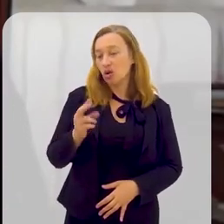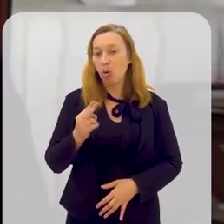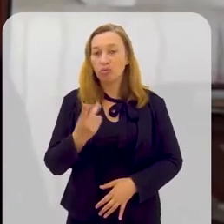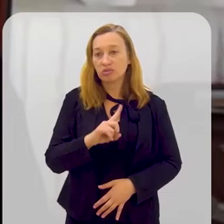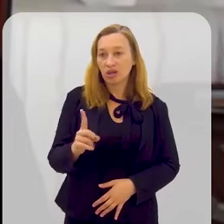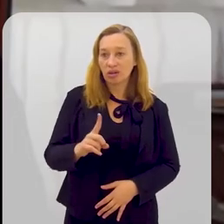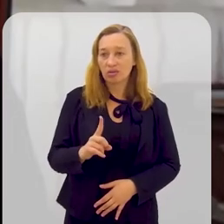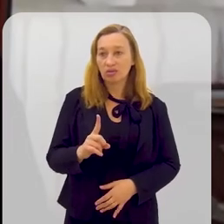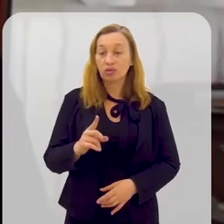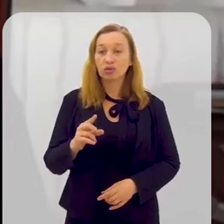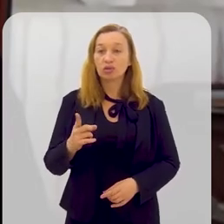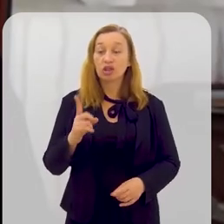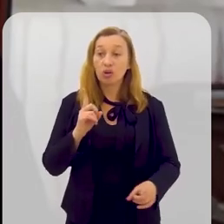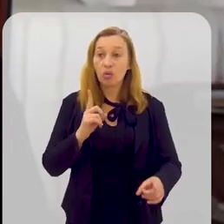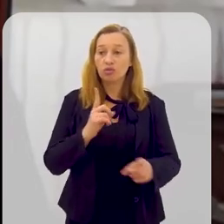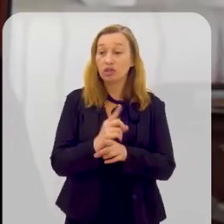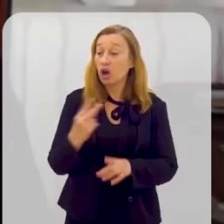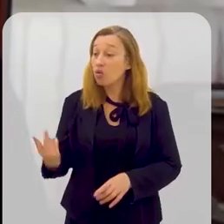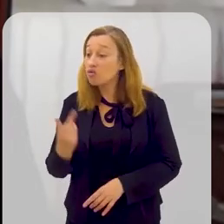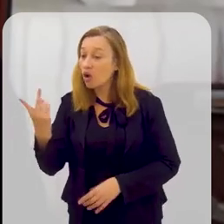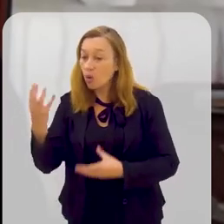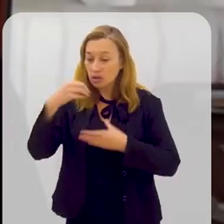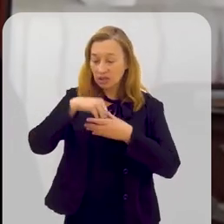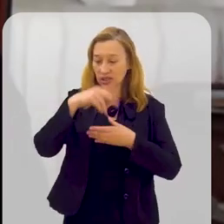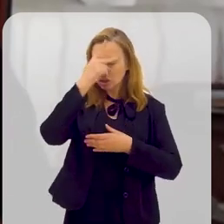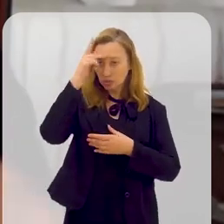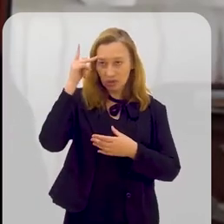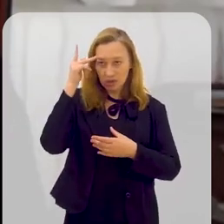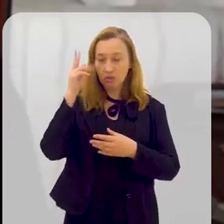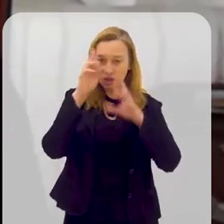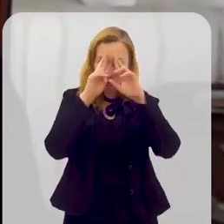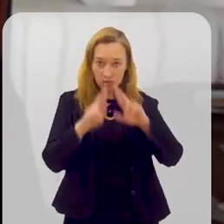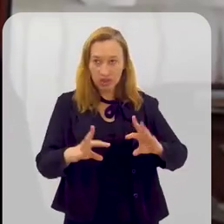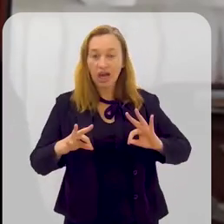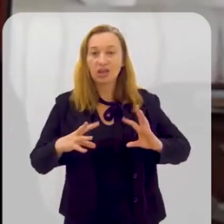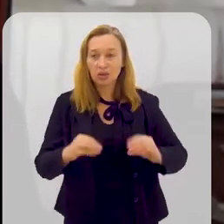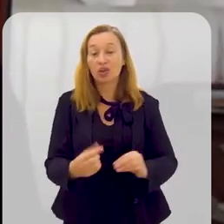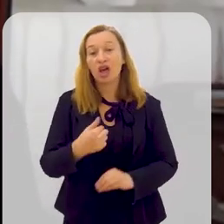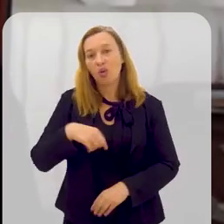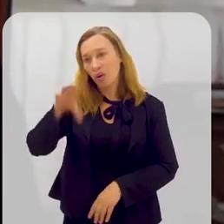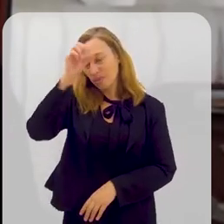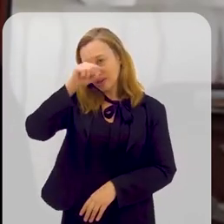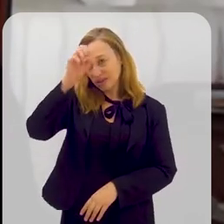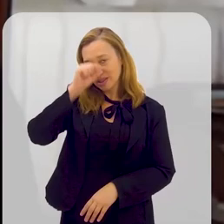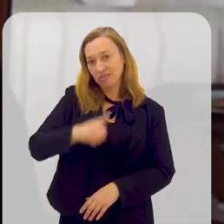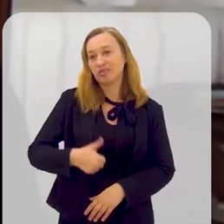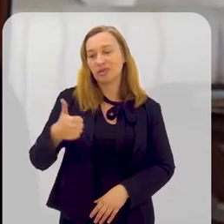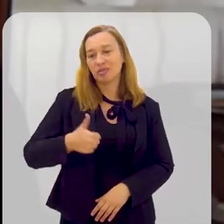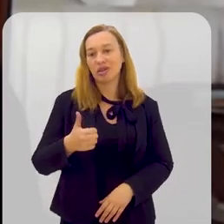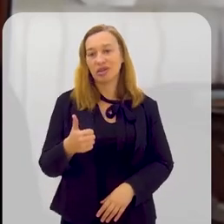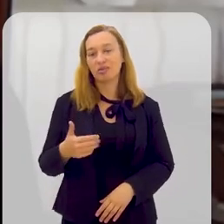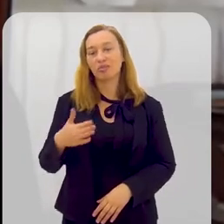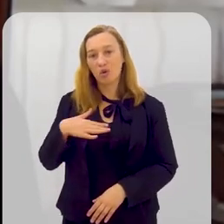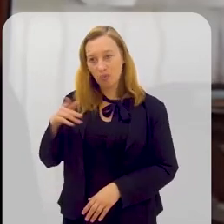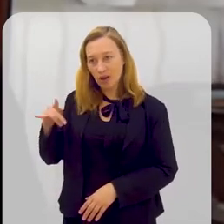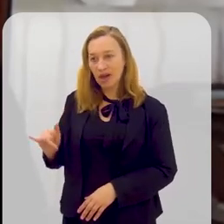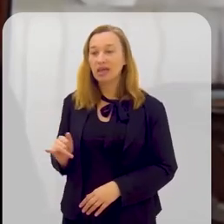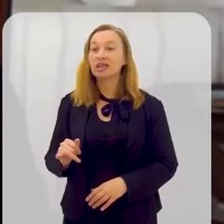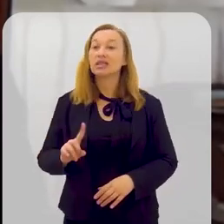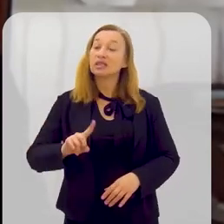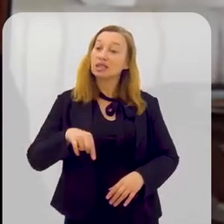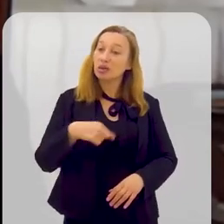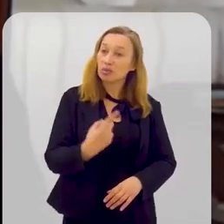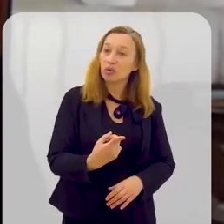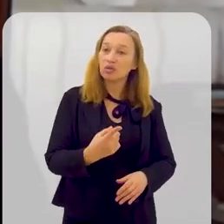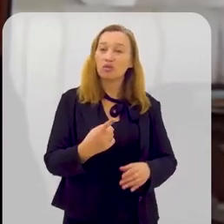dinheiro não é por aí que a gente encontra os valores nas pessoas e respeitar a todos eu aprendi isso em primeiro lugar com